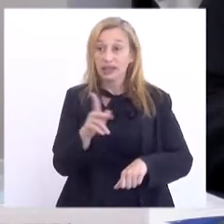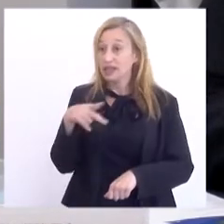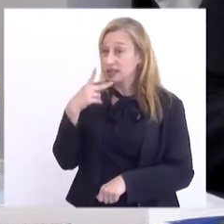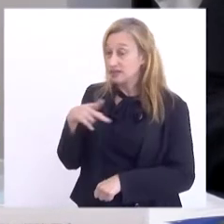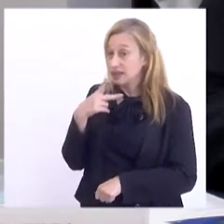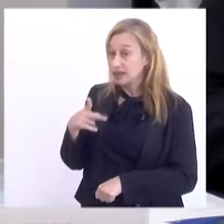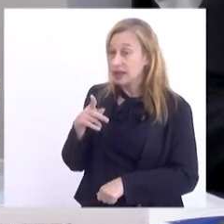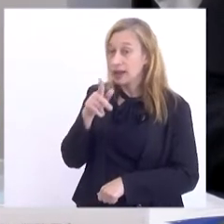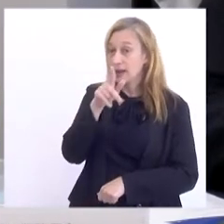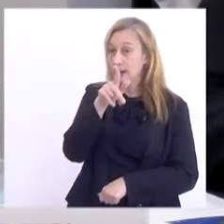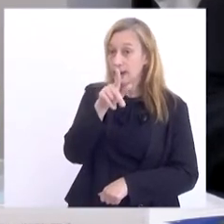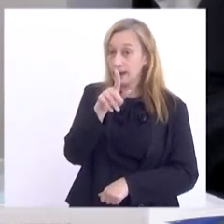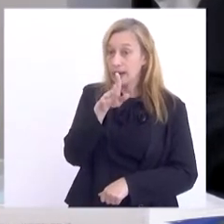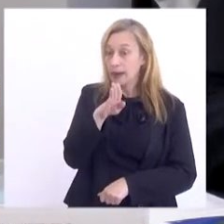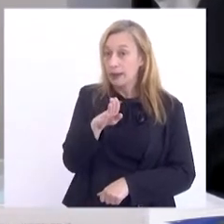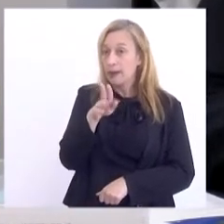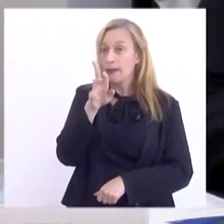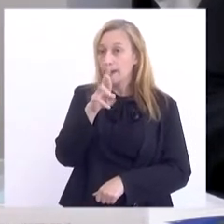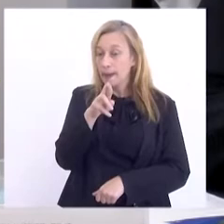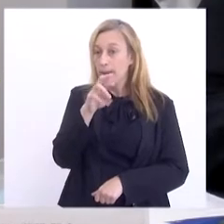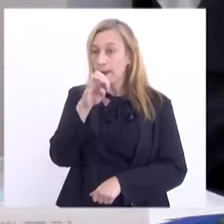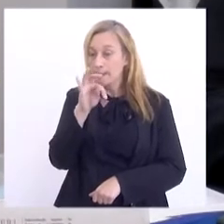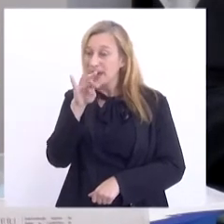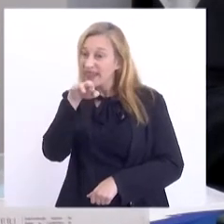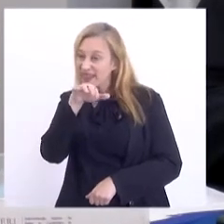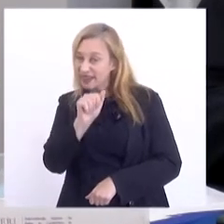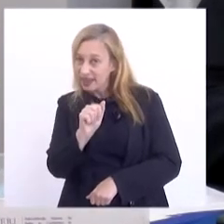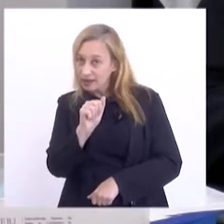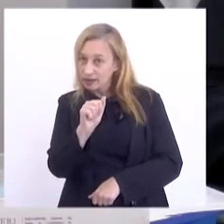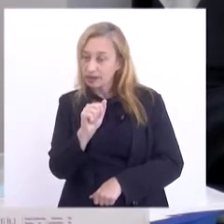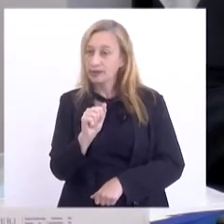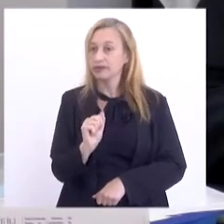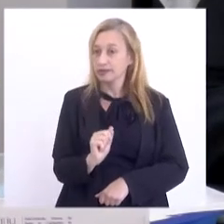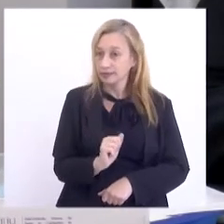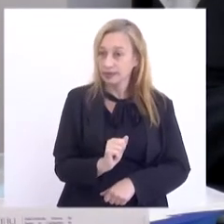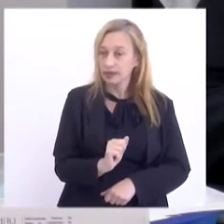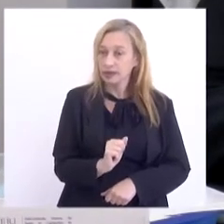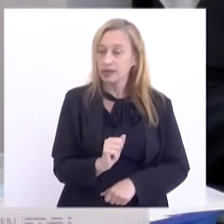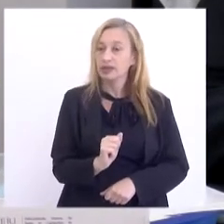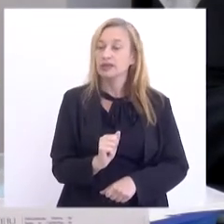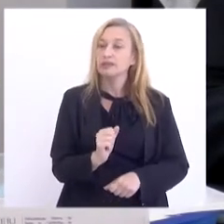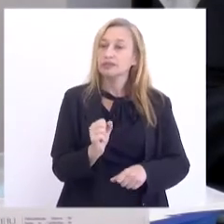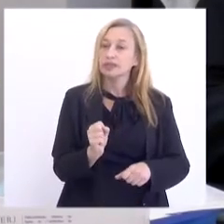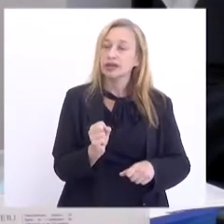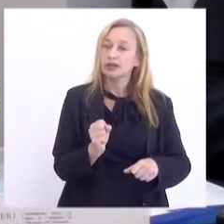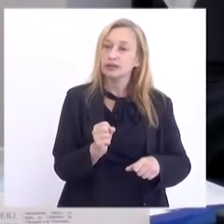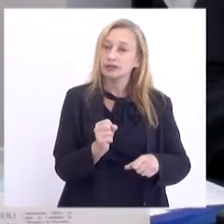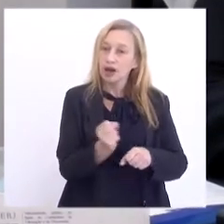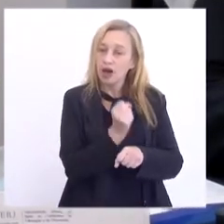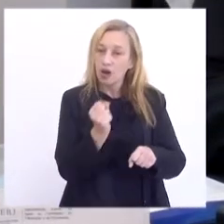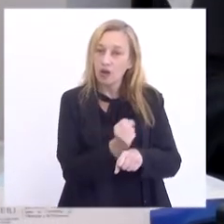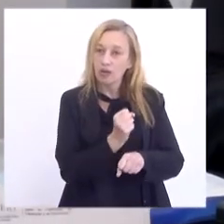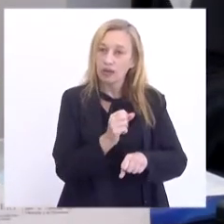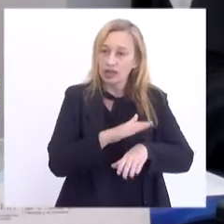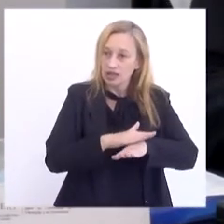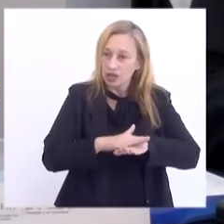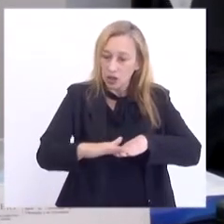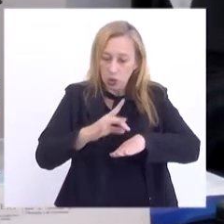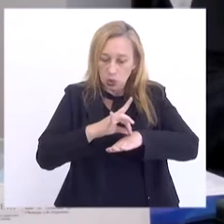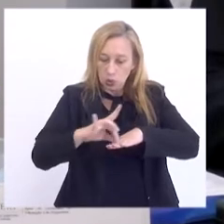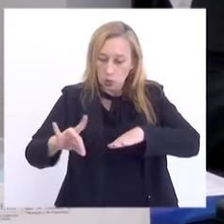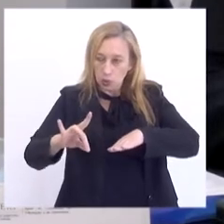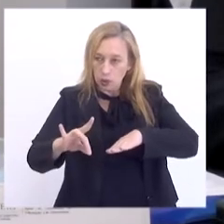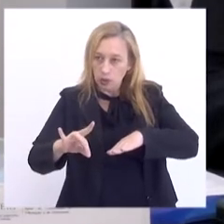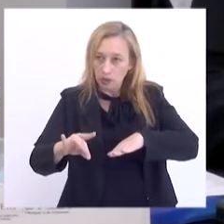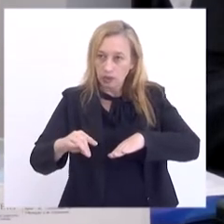brita para você fazer concreto asfáltico um dos